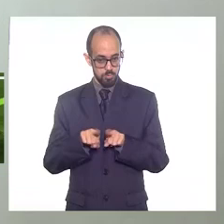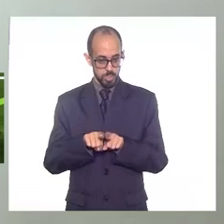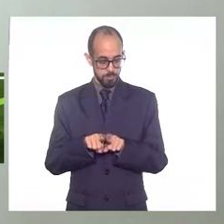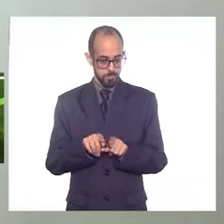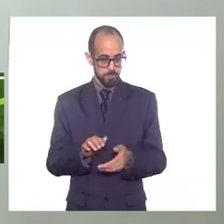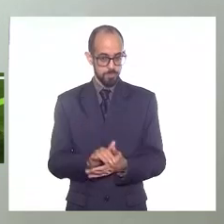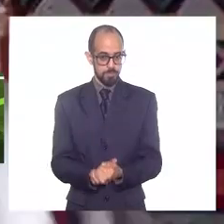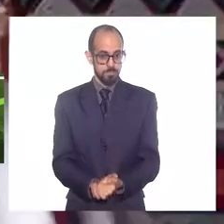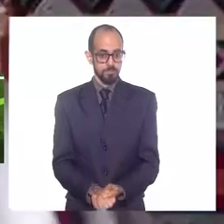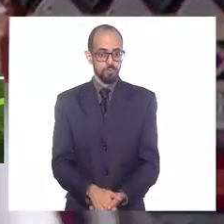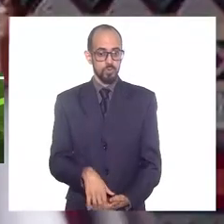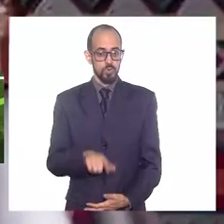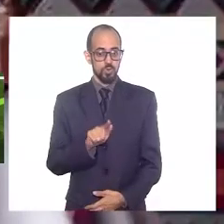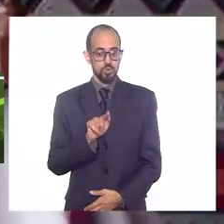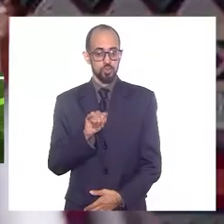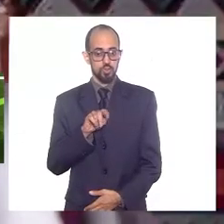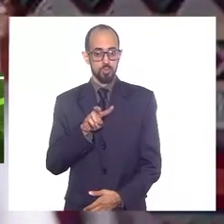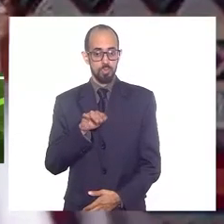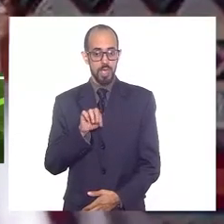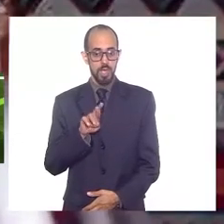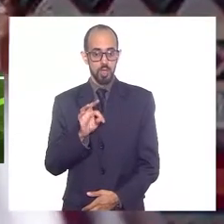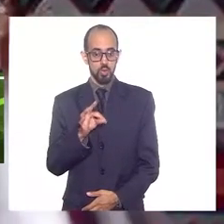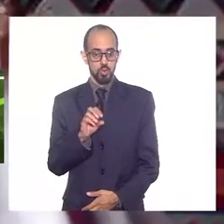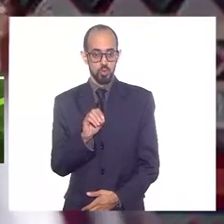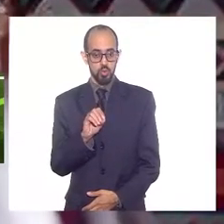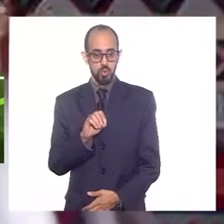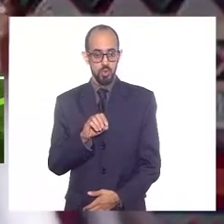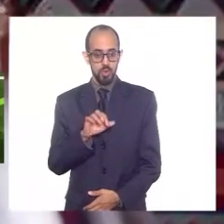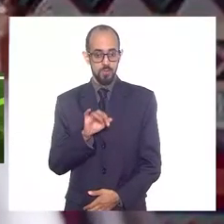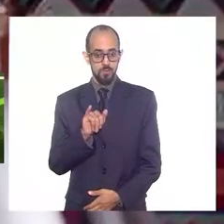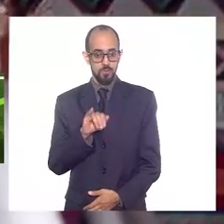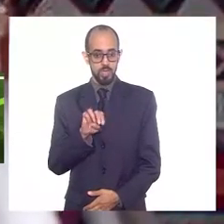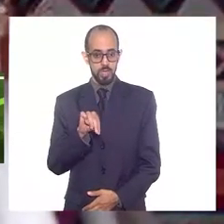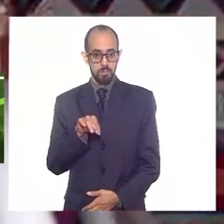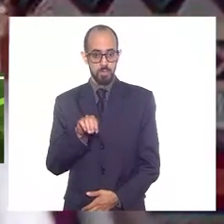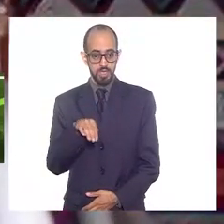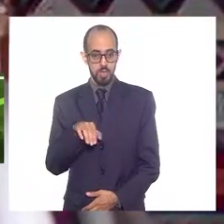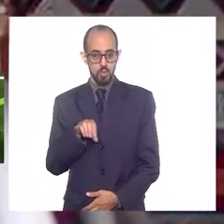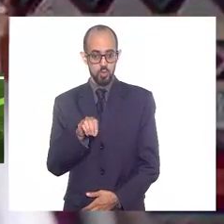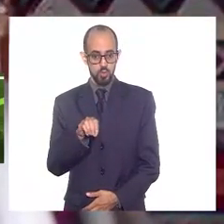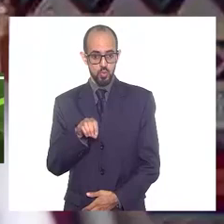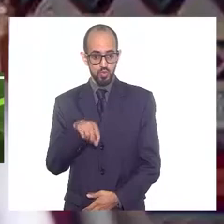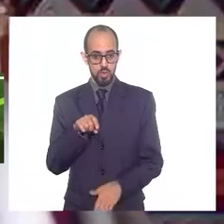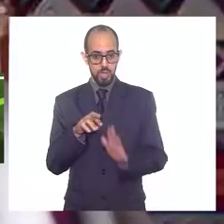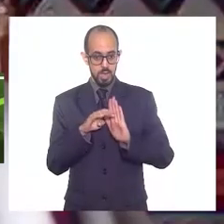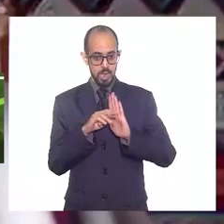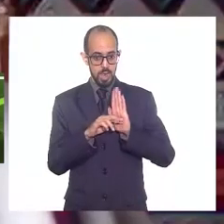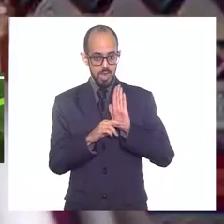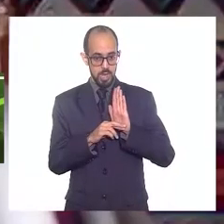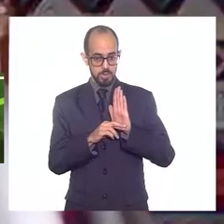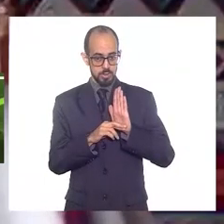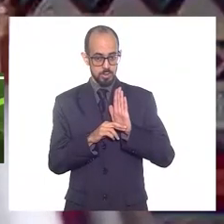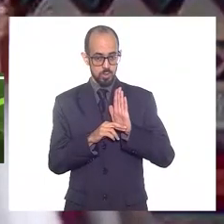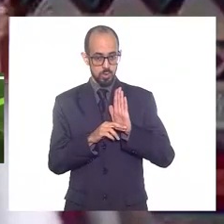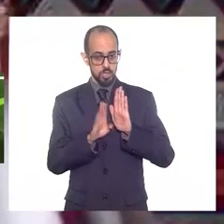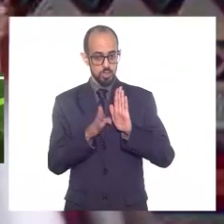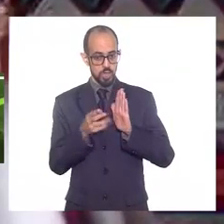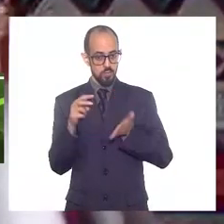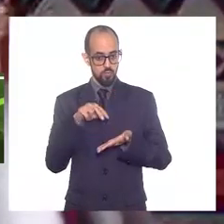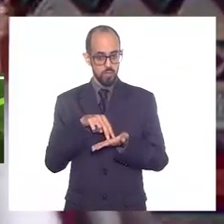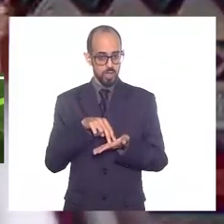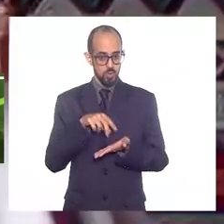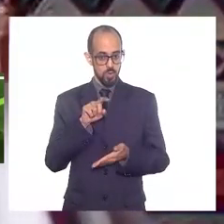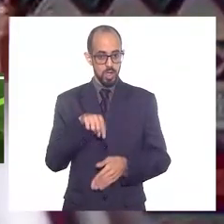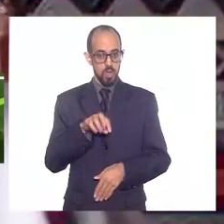de ordem o Gilberto o Gilberto Firmino é que está na minha relação não sei se já foi retirado ele já veio